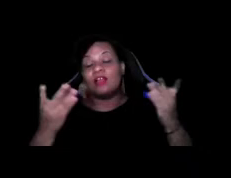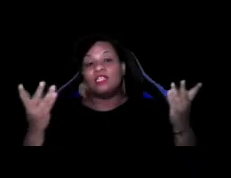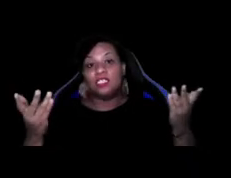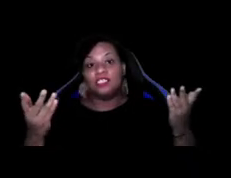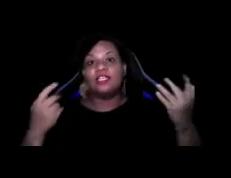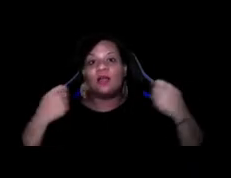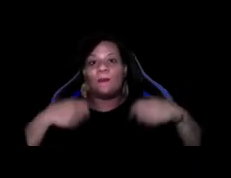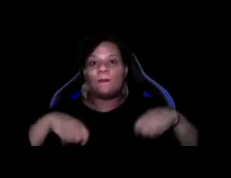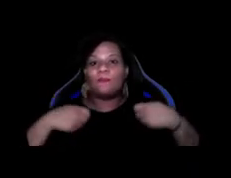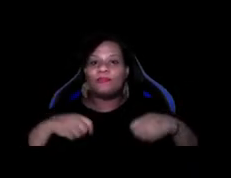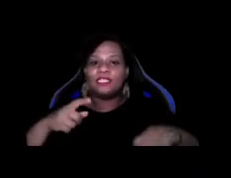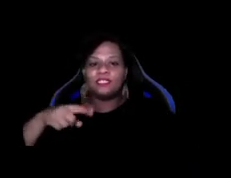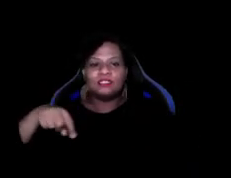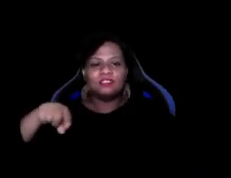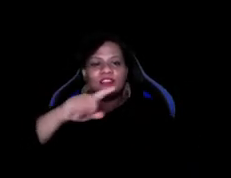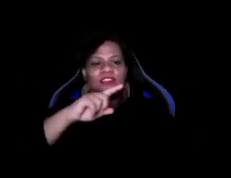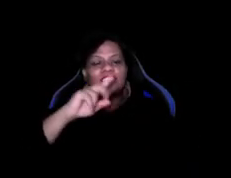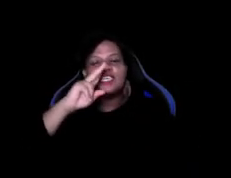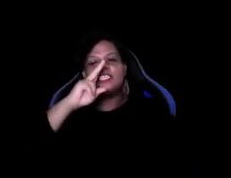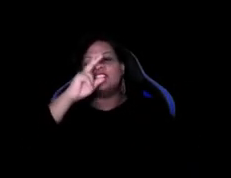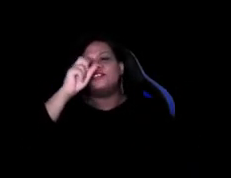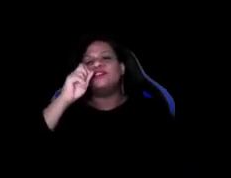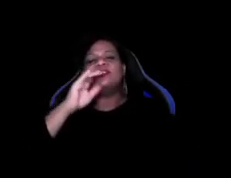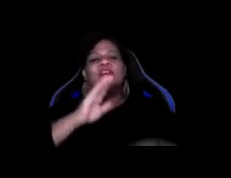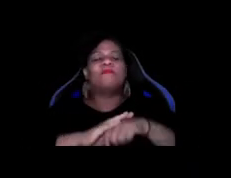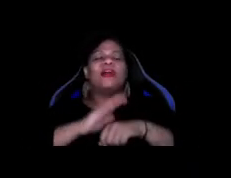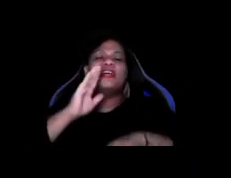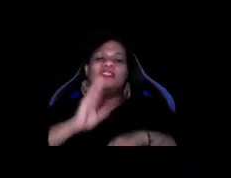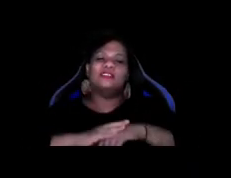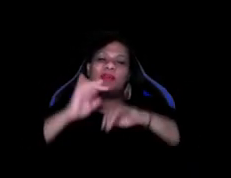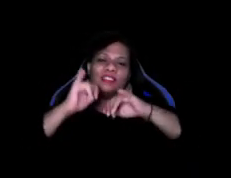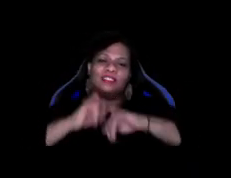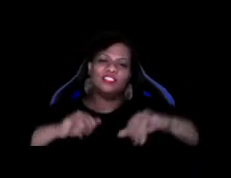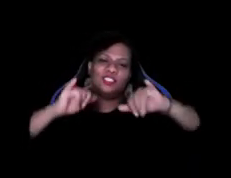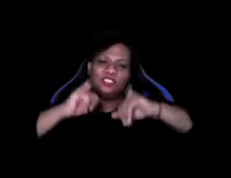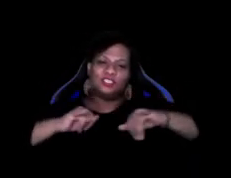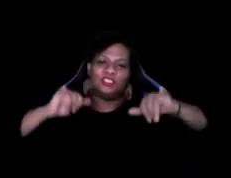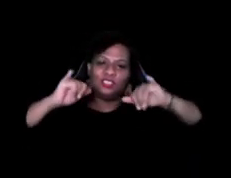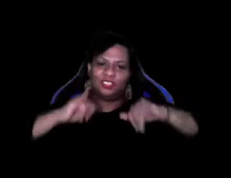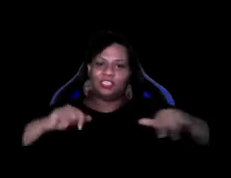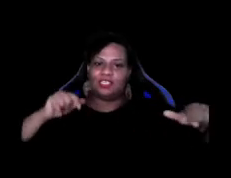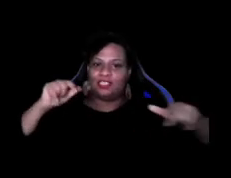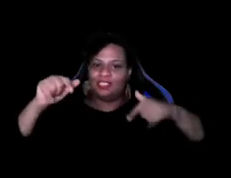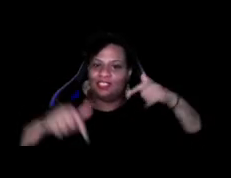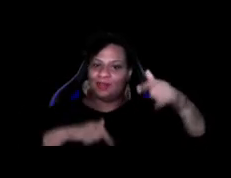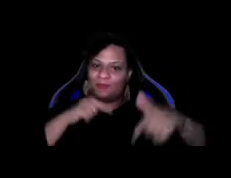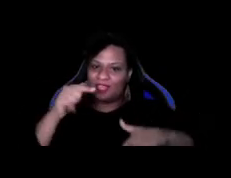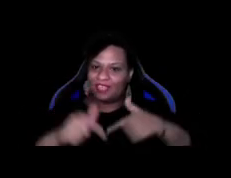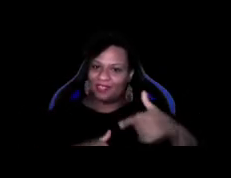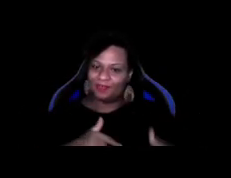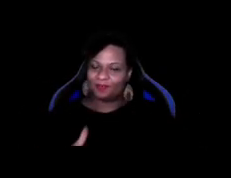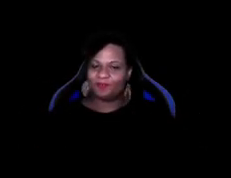da força de vocês para poder cada vez mais disseminar esse trabalho. Então,